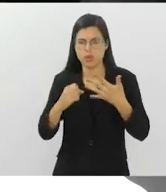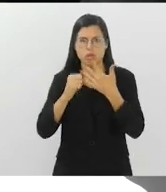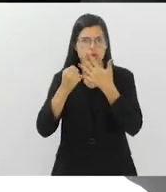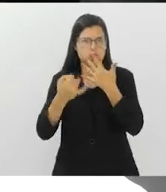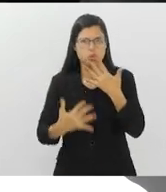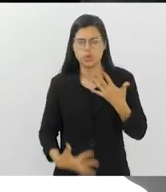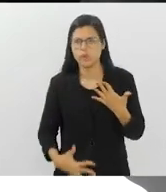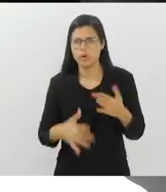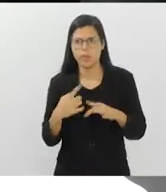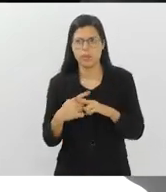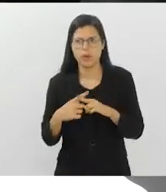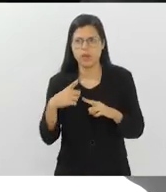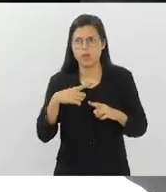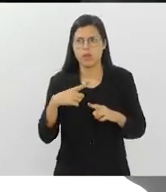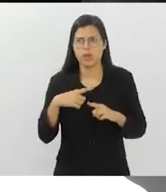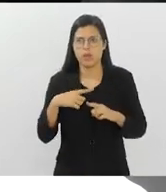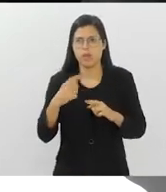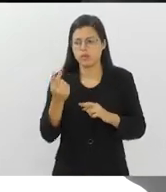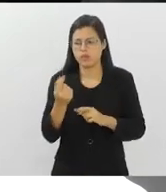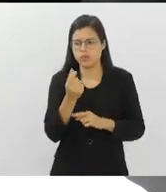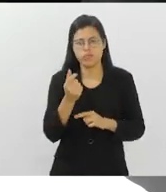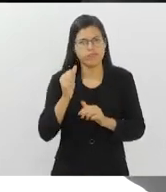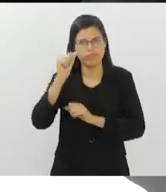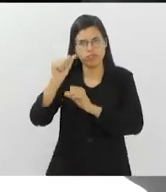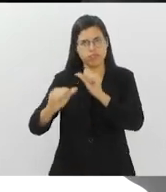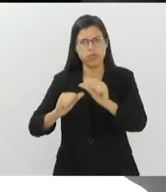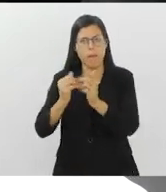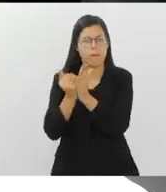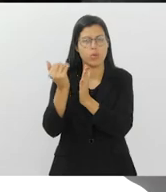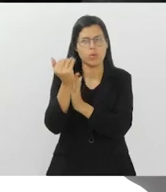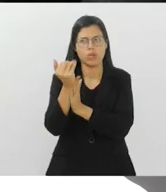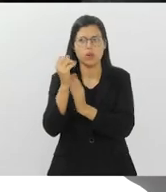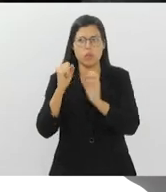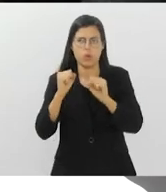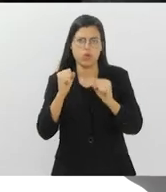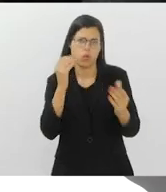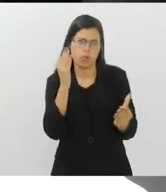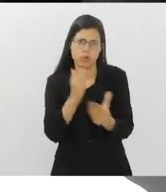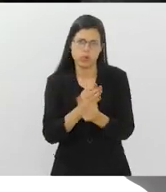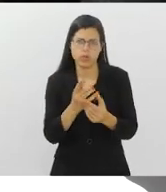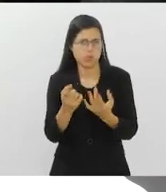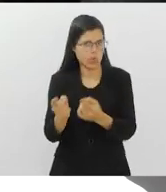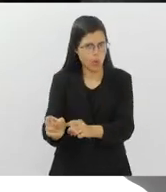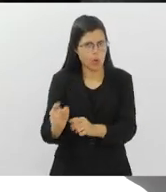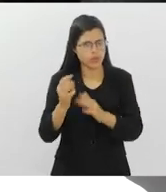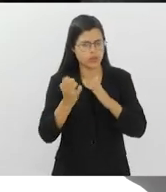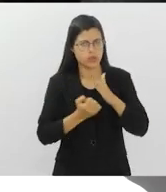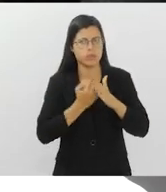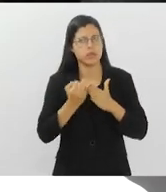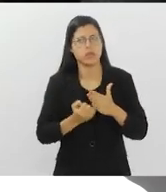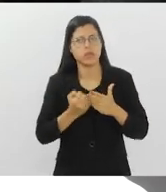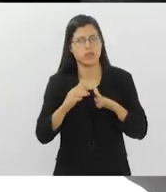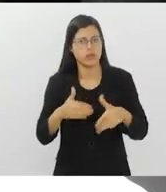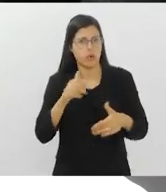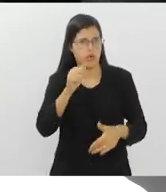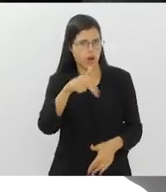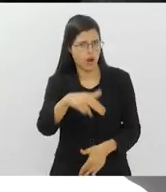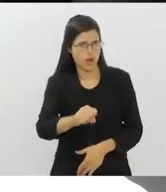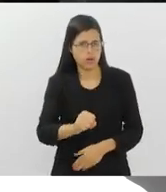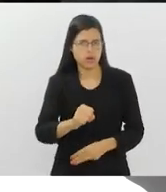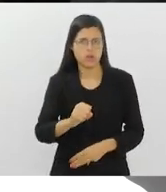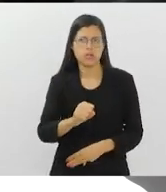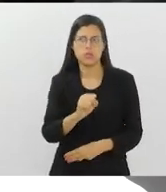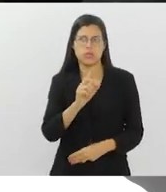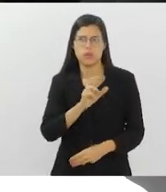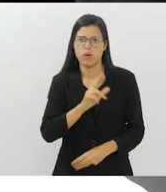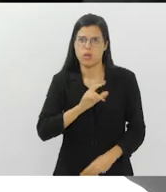que houve aquele reajuste, podendo, inclusive, abrir-se um processo contra essa operadora. Então, a agência atua não só no plano